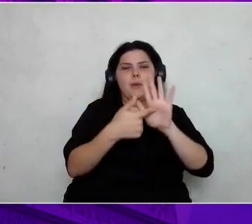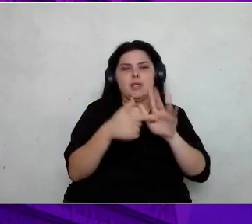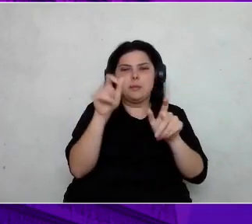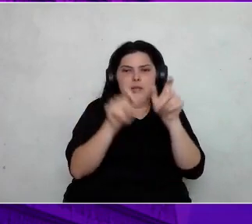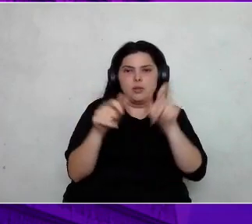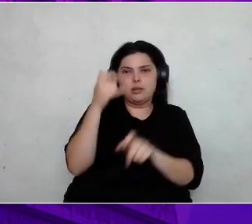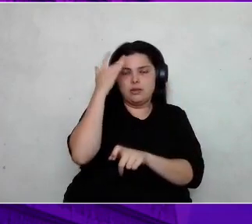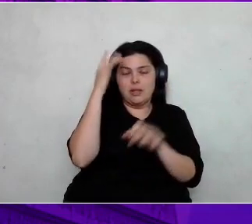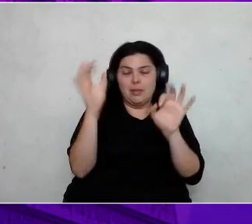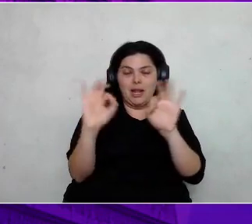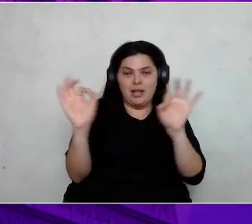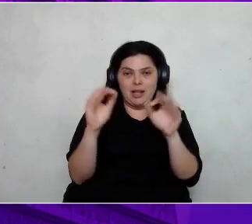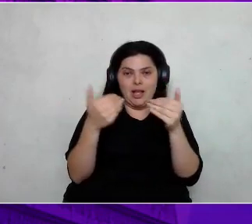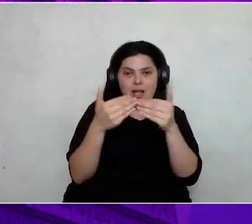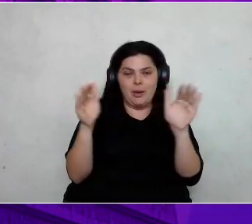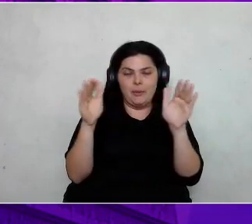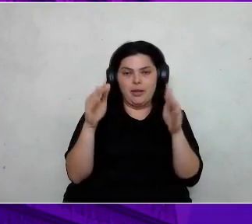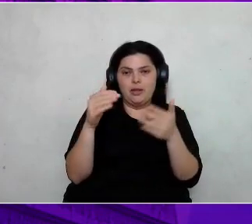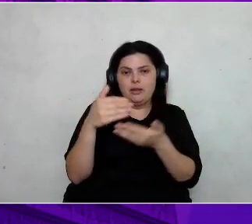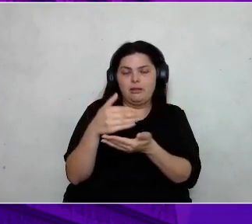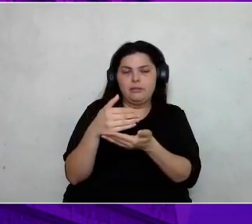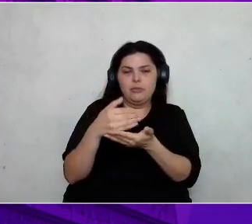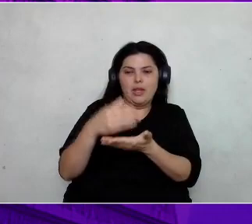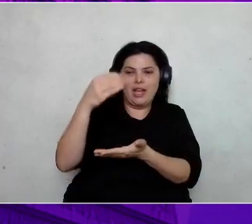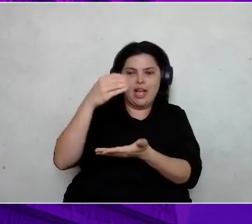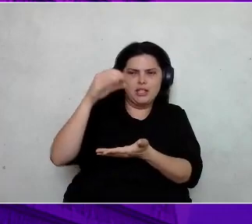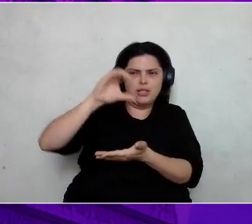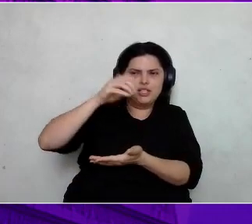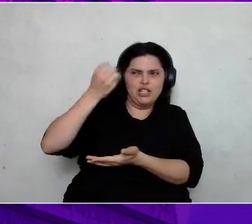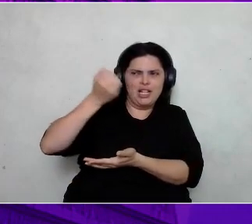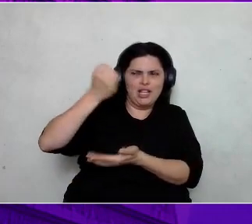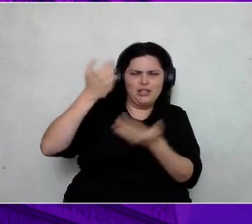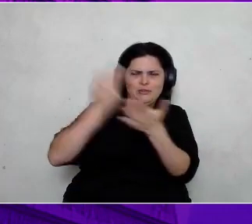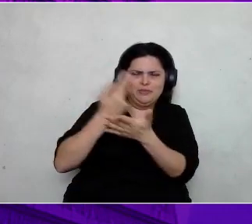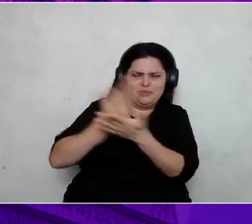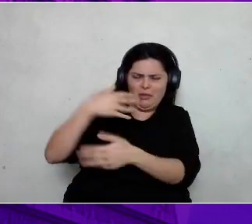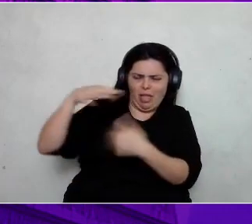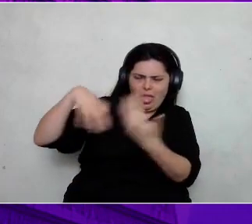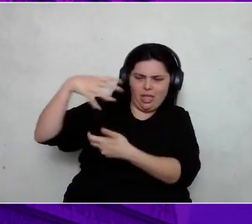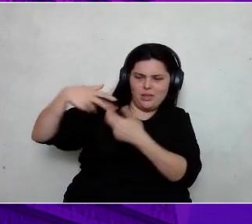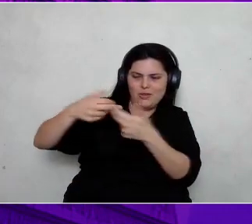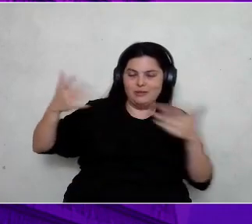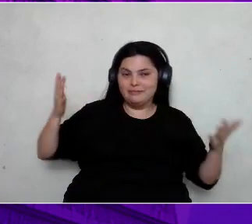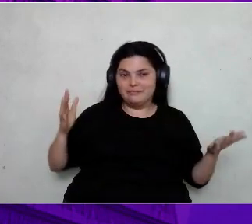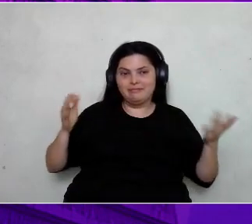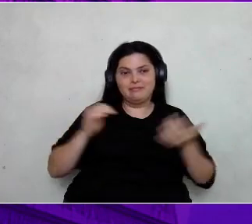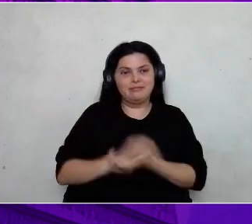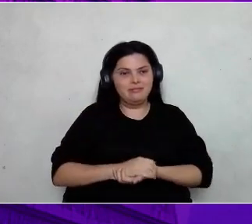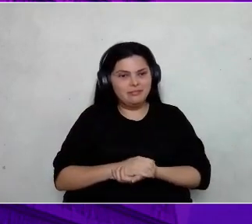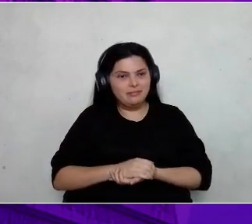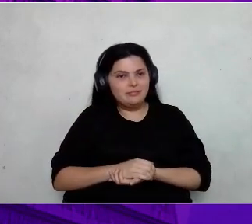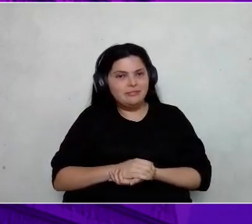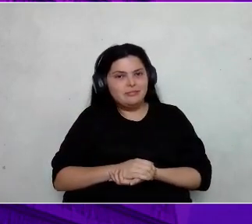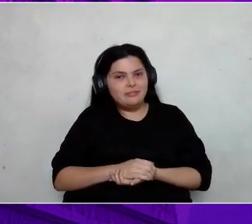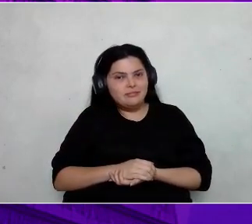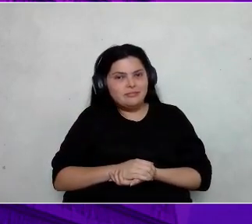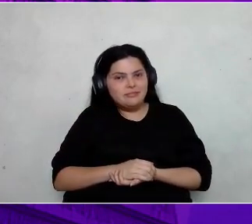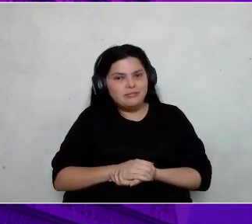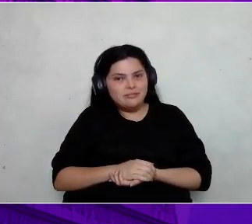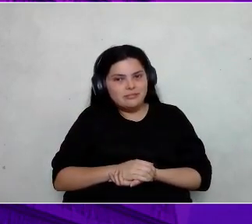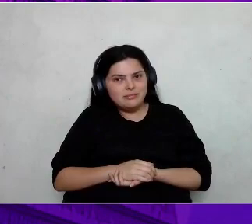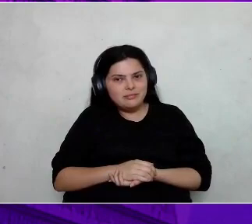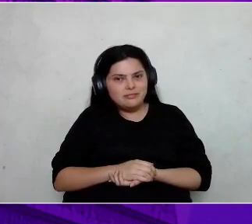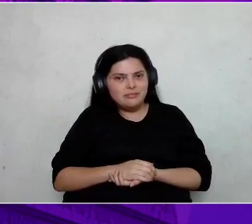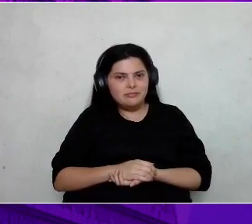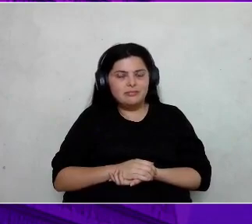a caixa de leite, sabe? E daí tudo dá errado e coisa assim. Então, opa, vai, passa. Para onde eu